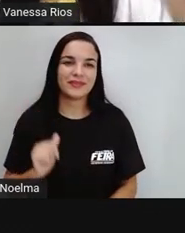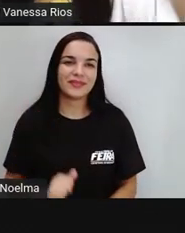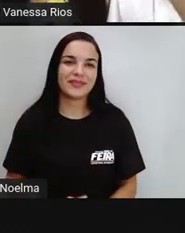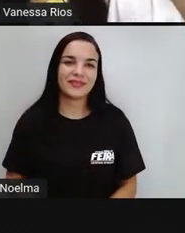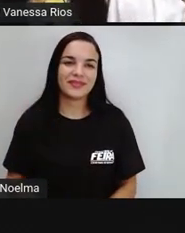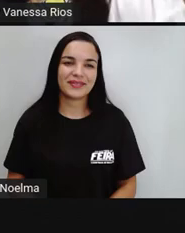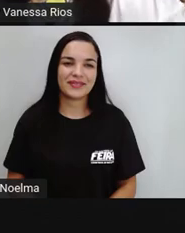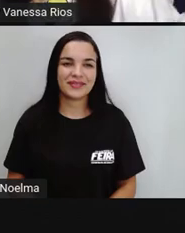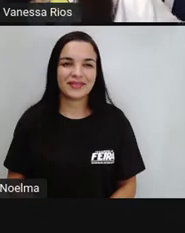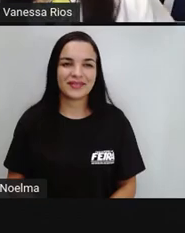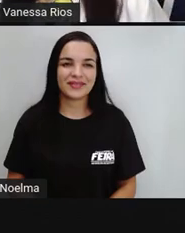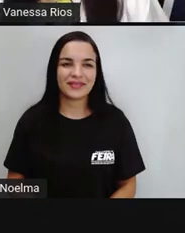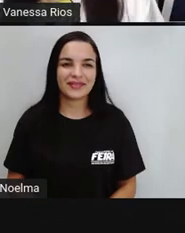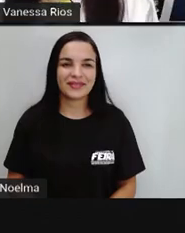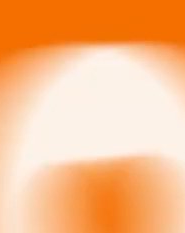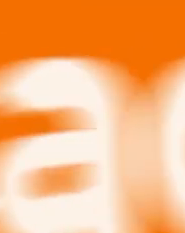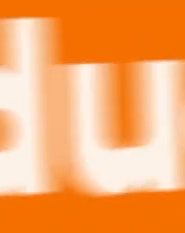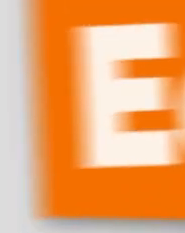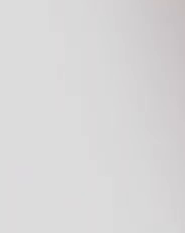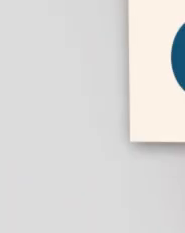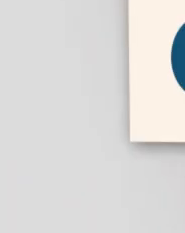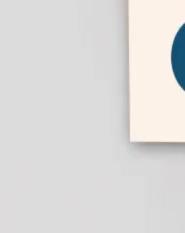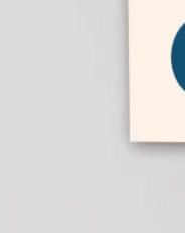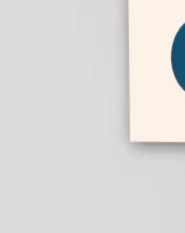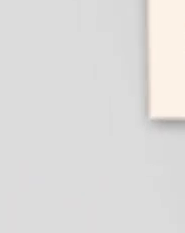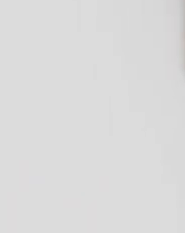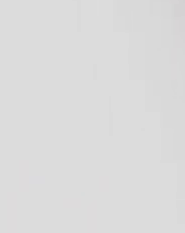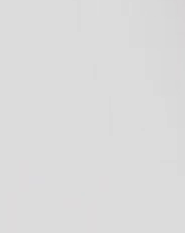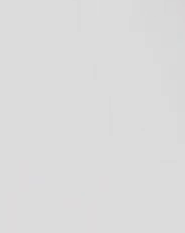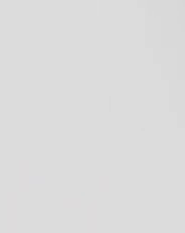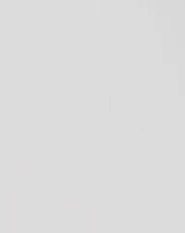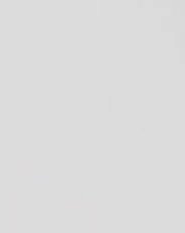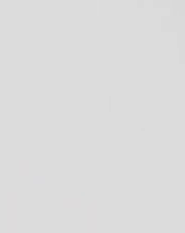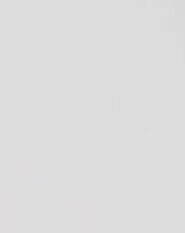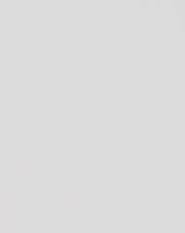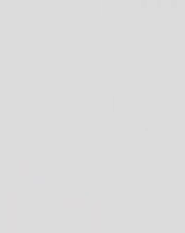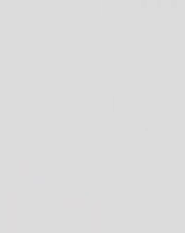Tchau, tchau. Tchau, tchau.